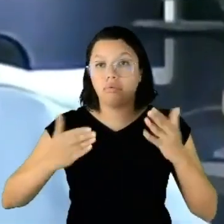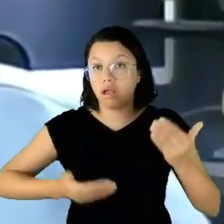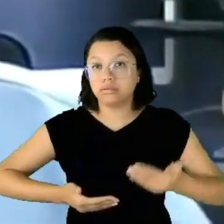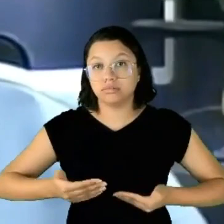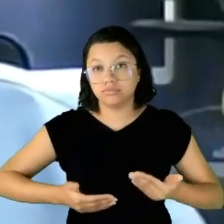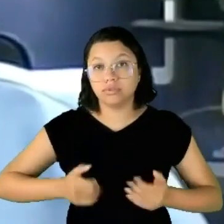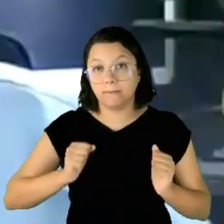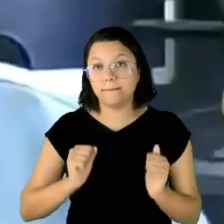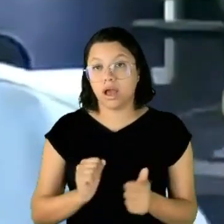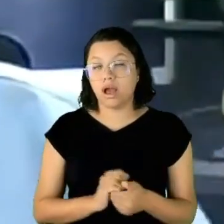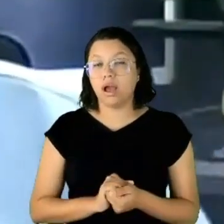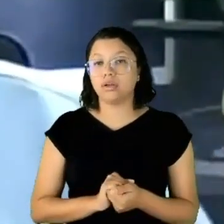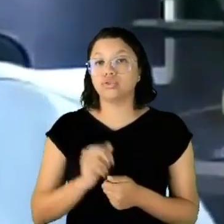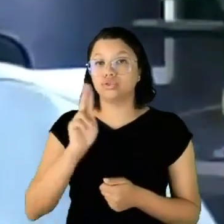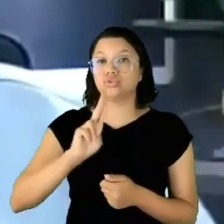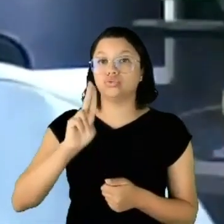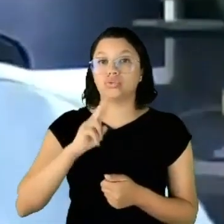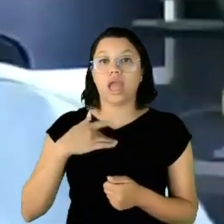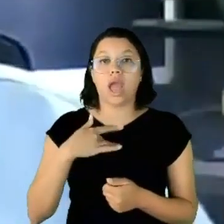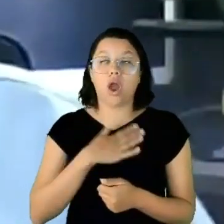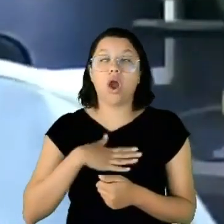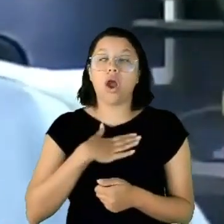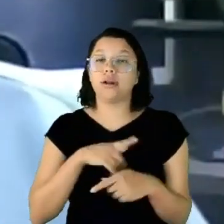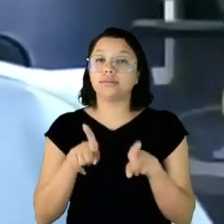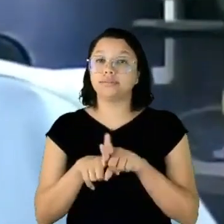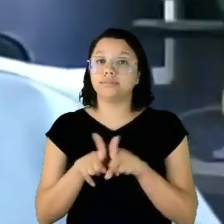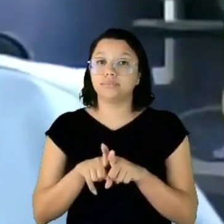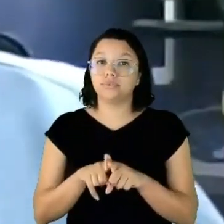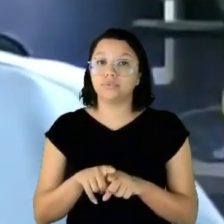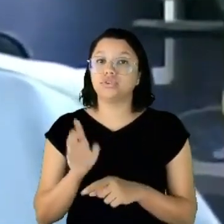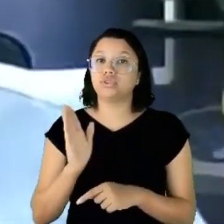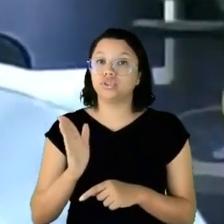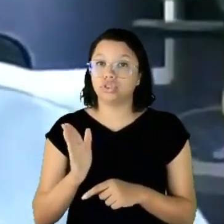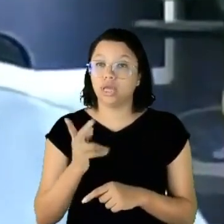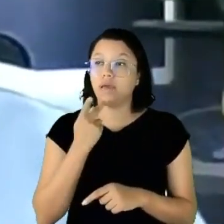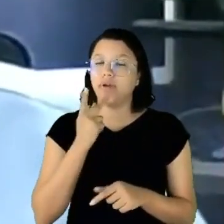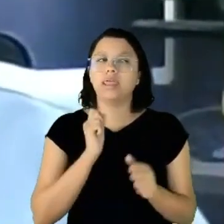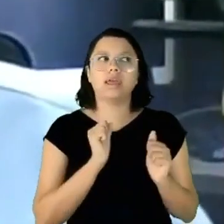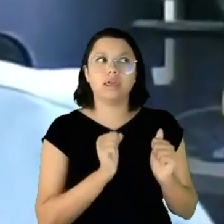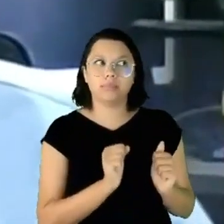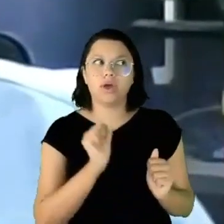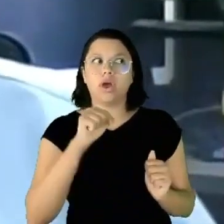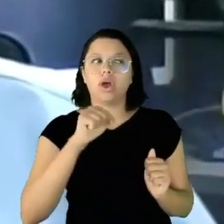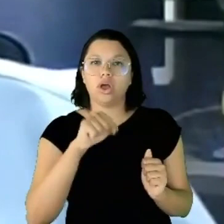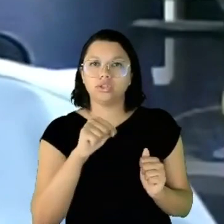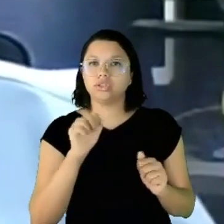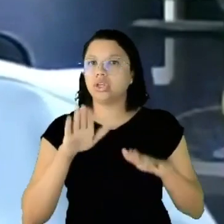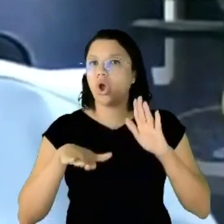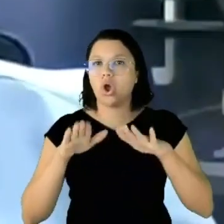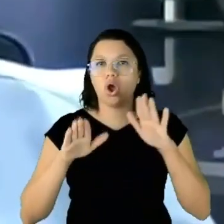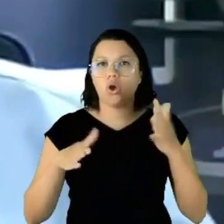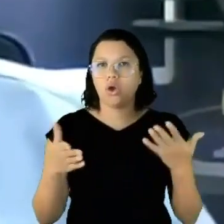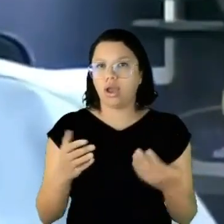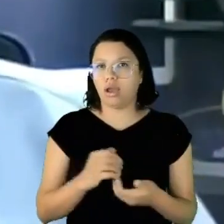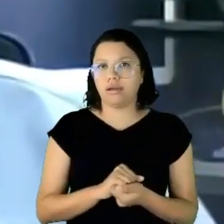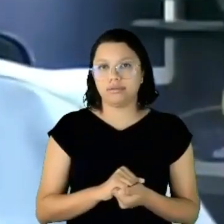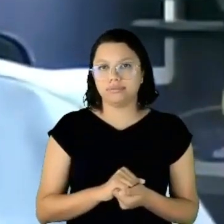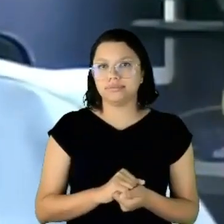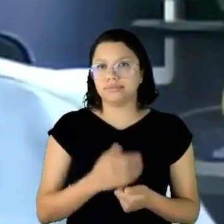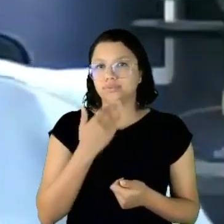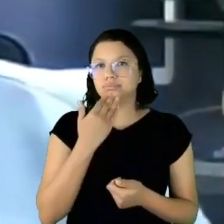qualquer servidor na verdade pode pode usar e eu gostaria também já deixei autorização lá para qualquer um